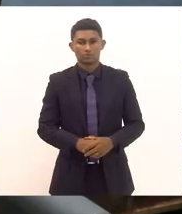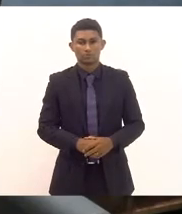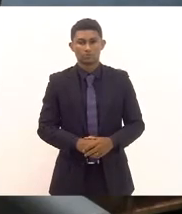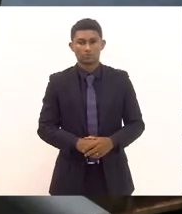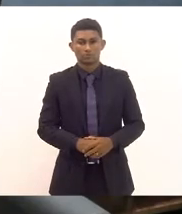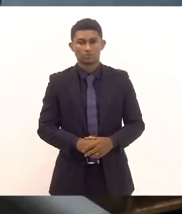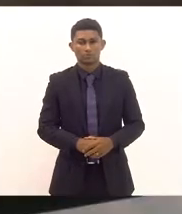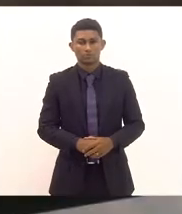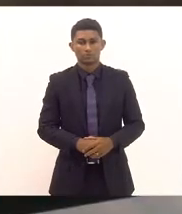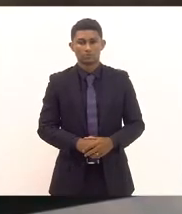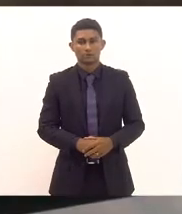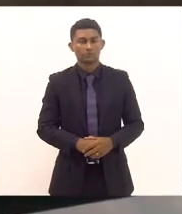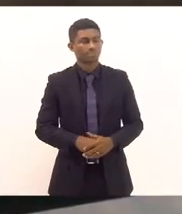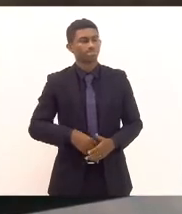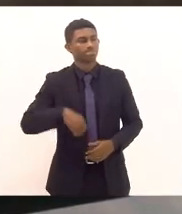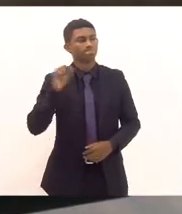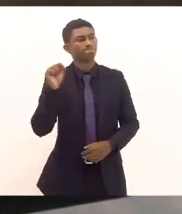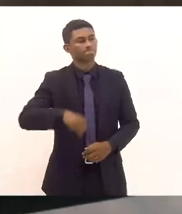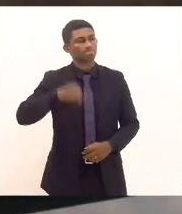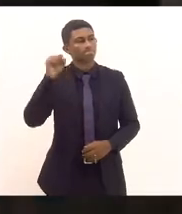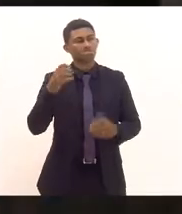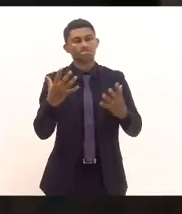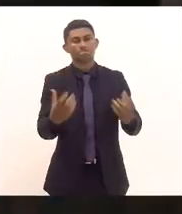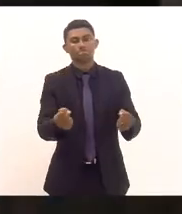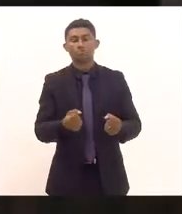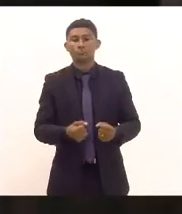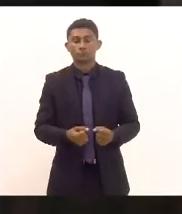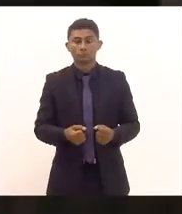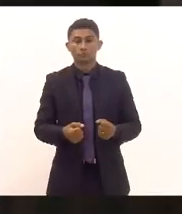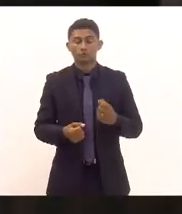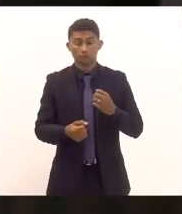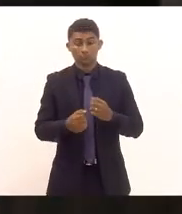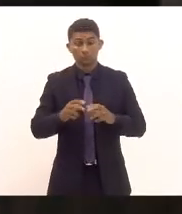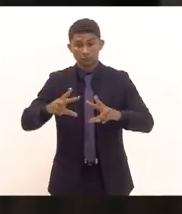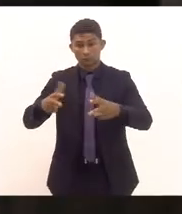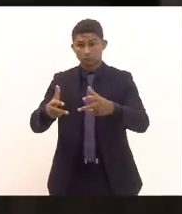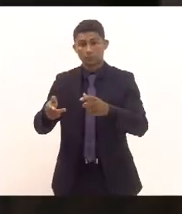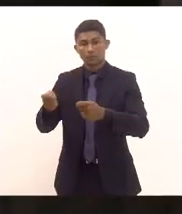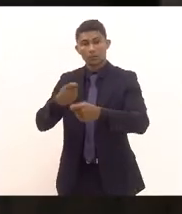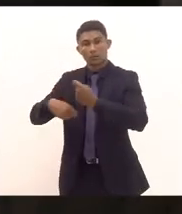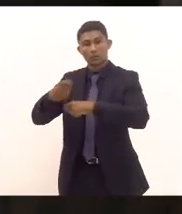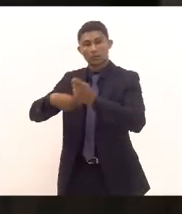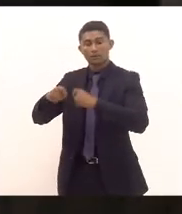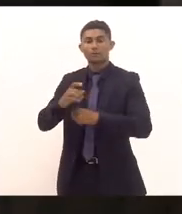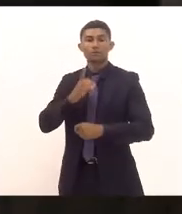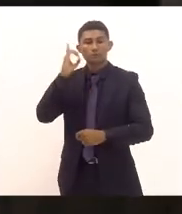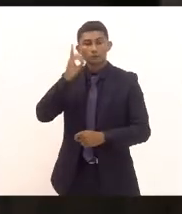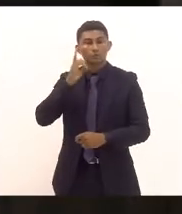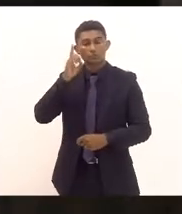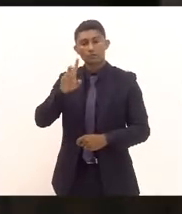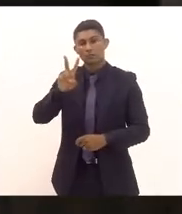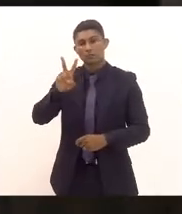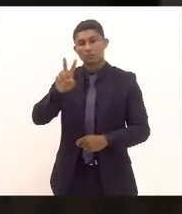é favorável seu presidente pela comissão de Economia Deputado waldeck Carneiro